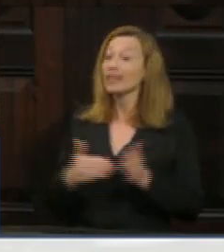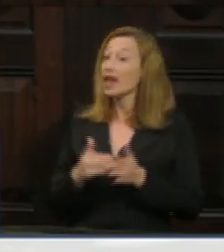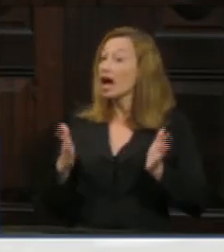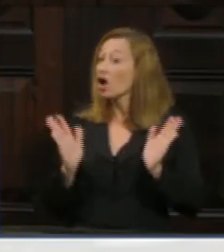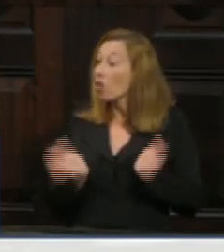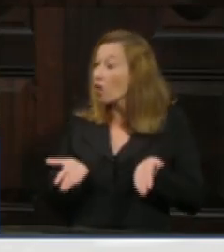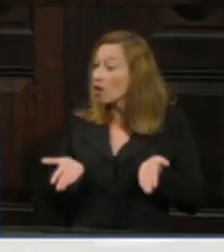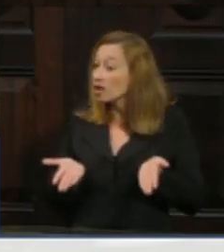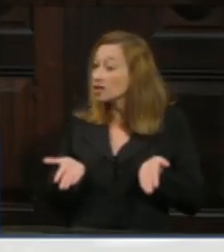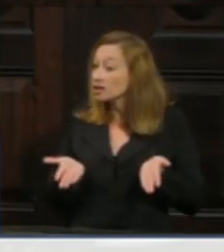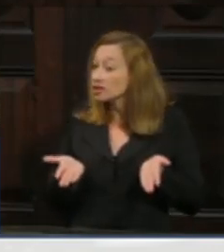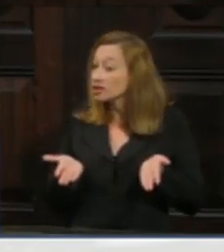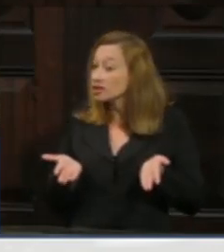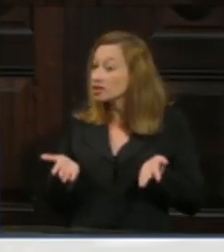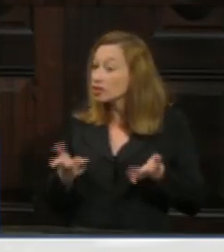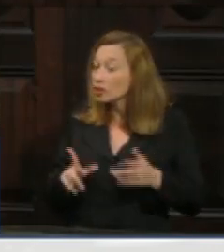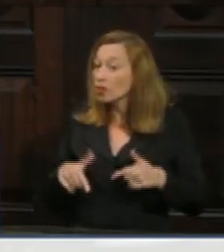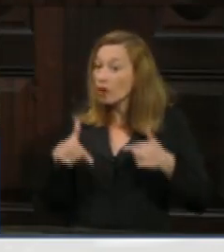muitas